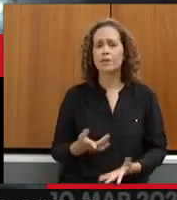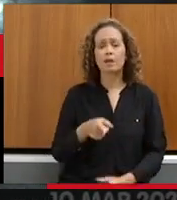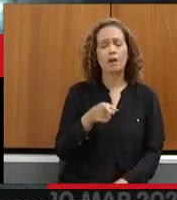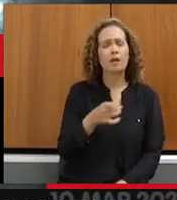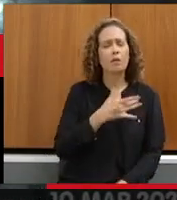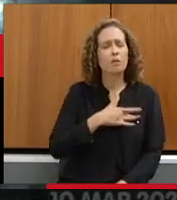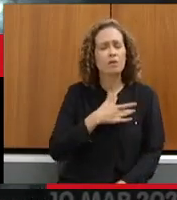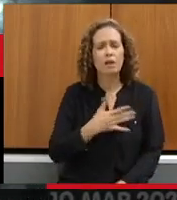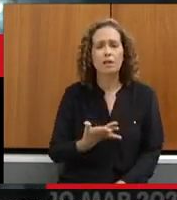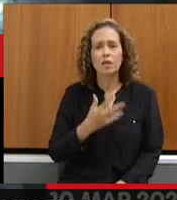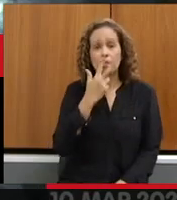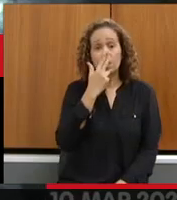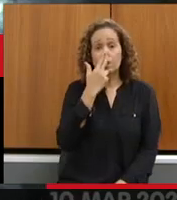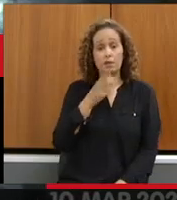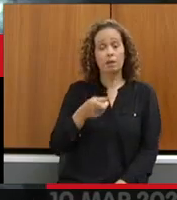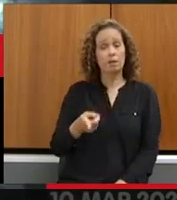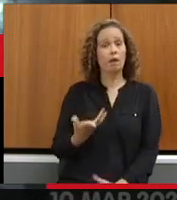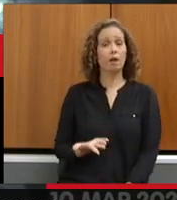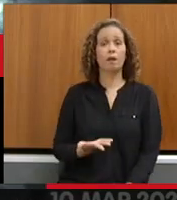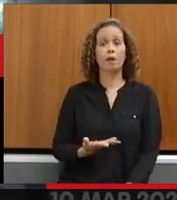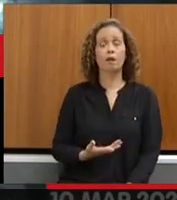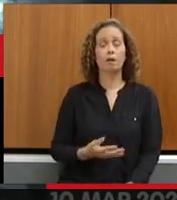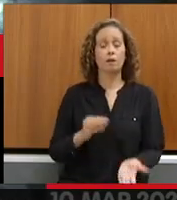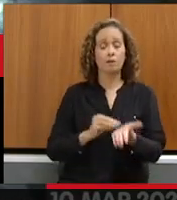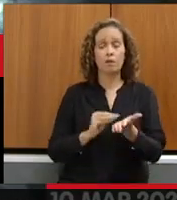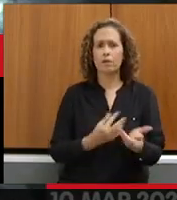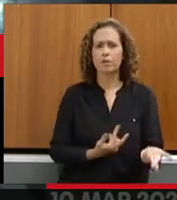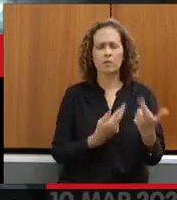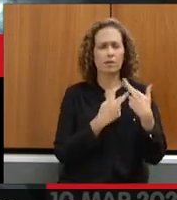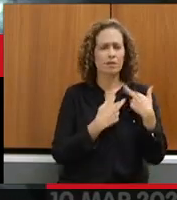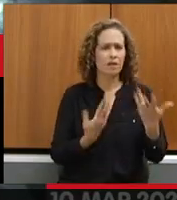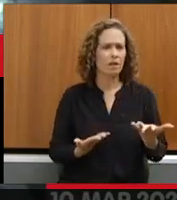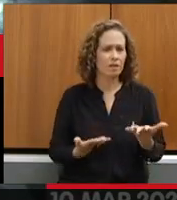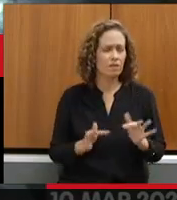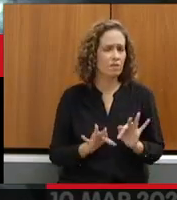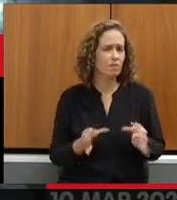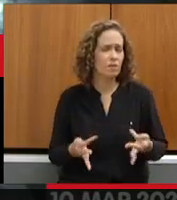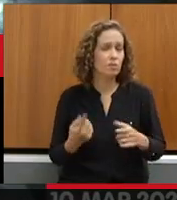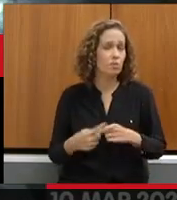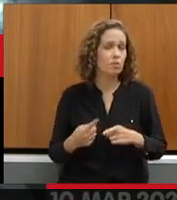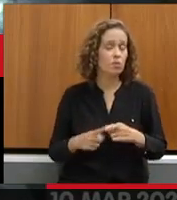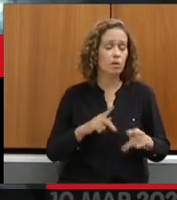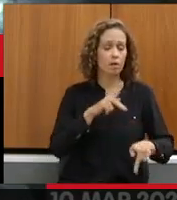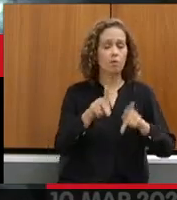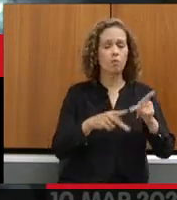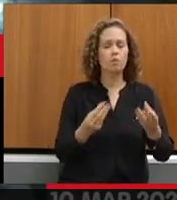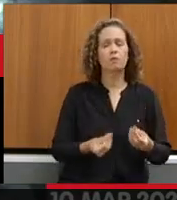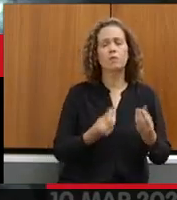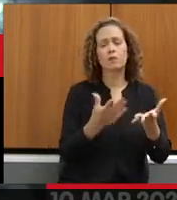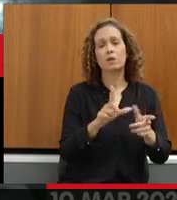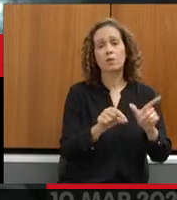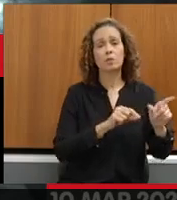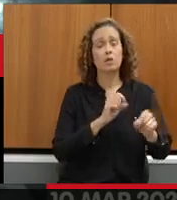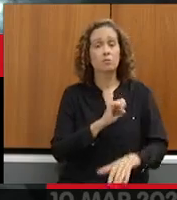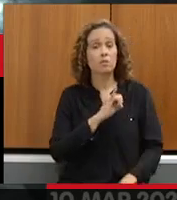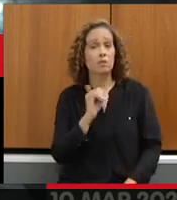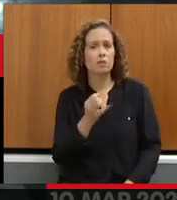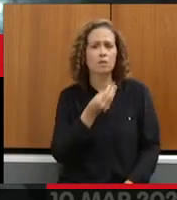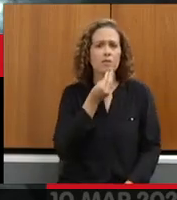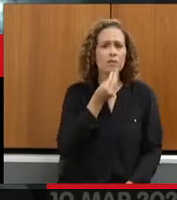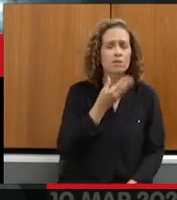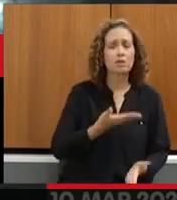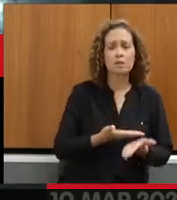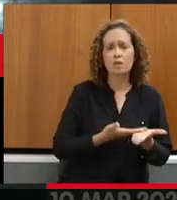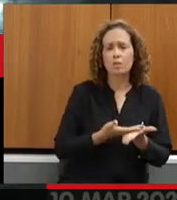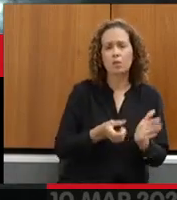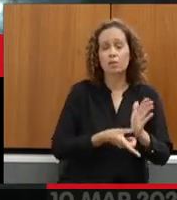muita gente quando tivesse fazendo alguma responsabilidade ou coisa do tipo simplesmente porque a opção ao povo de Uberaba se desejar de